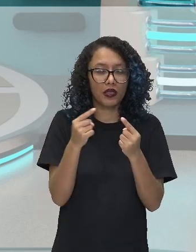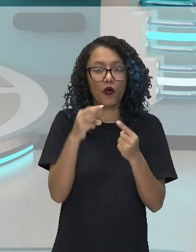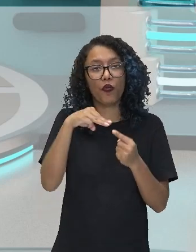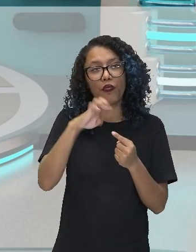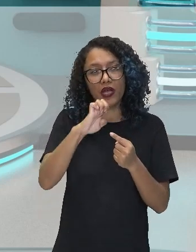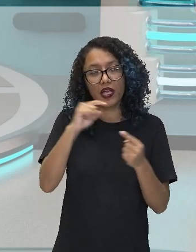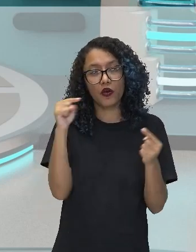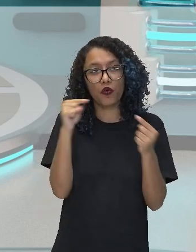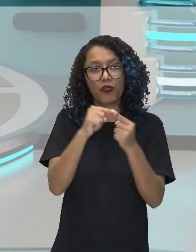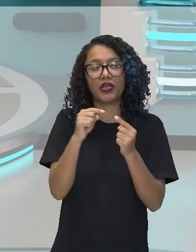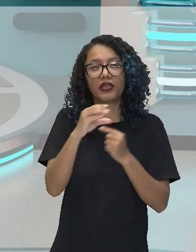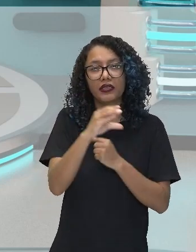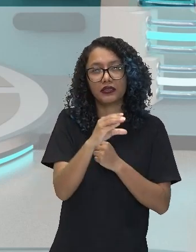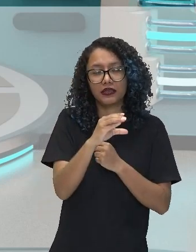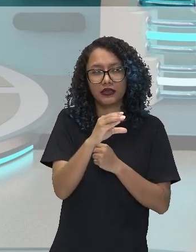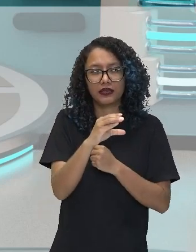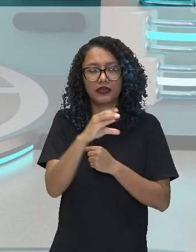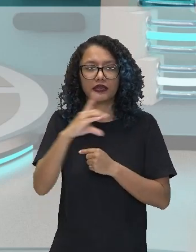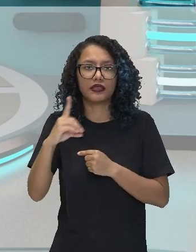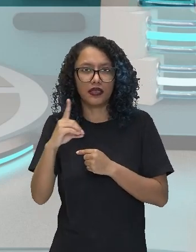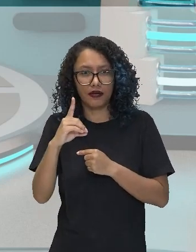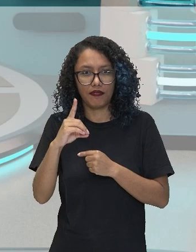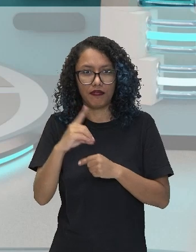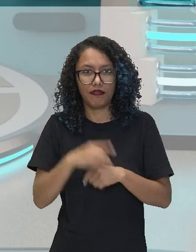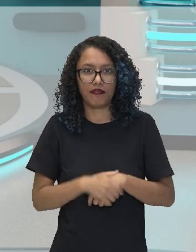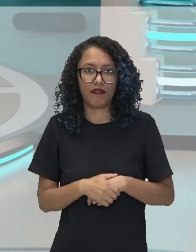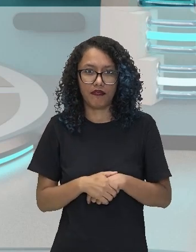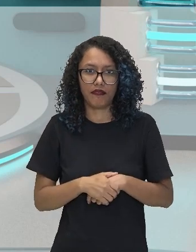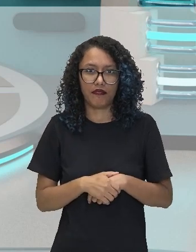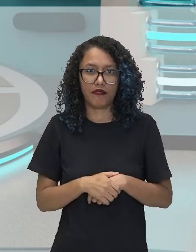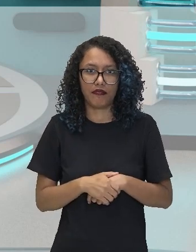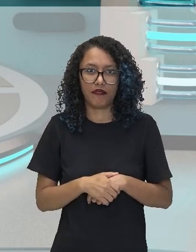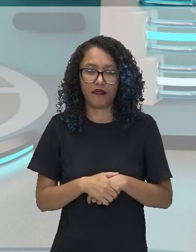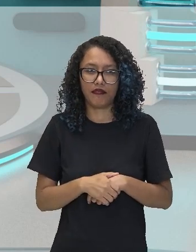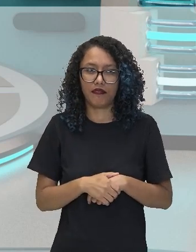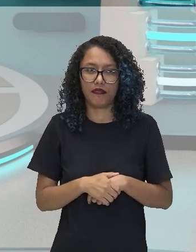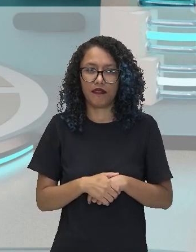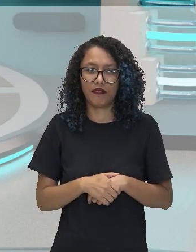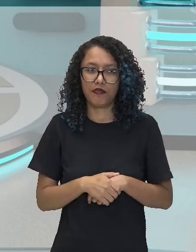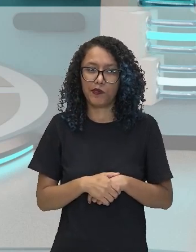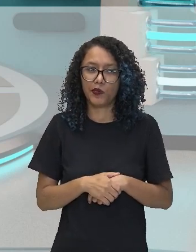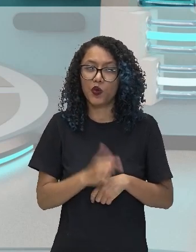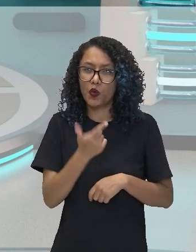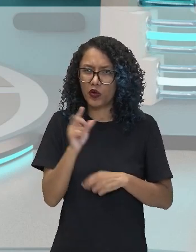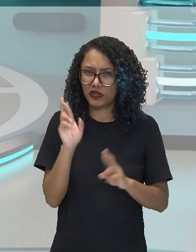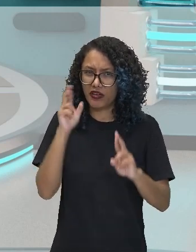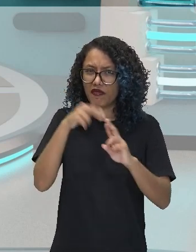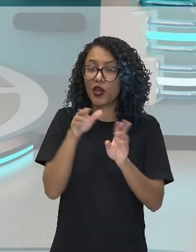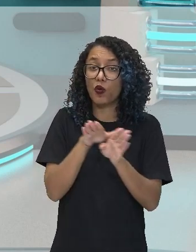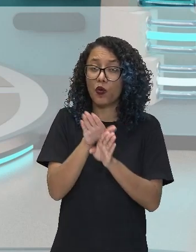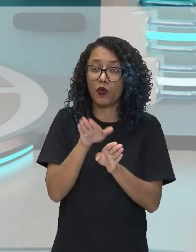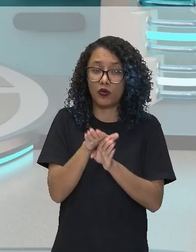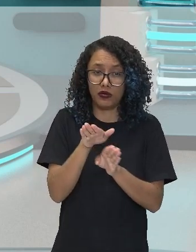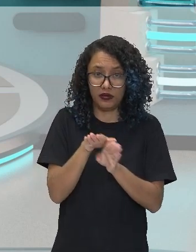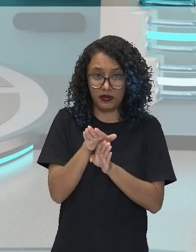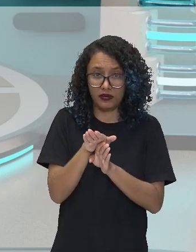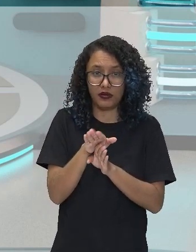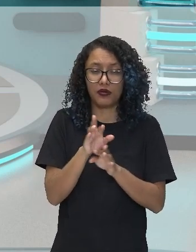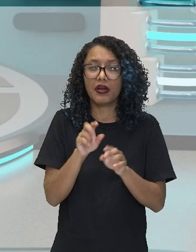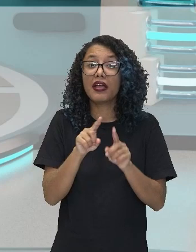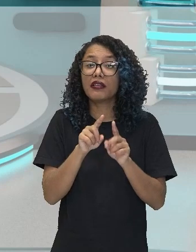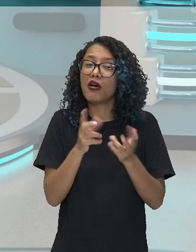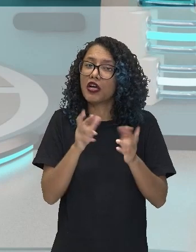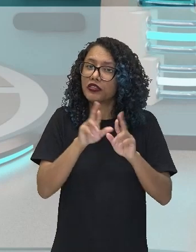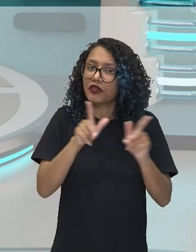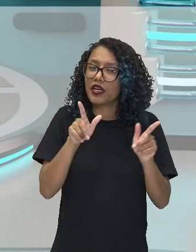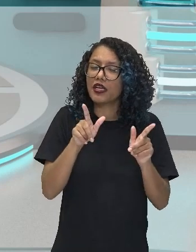está relacionado diretamente com o conselho que foi dado. Aí, nesse caso, e diferente da língua portuguesa, que